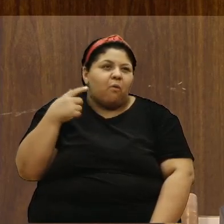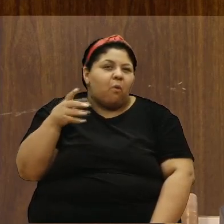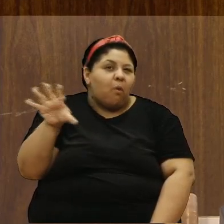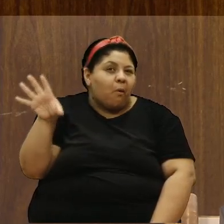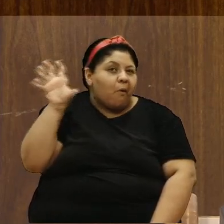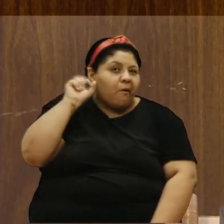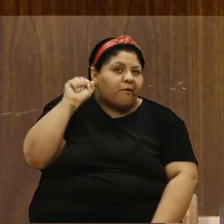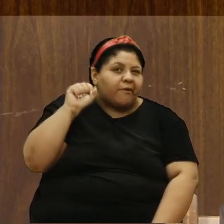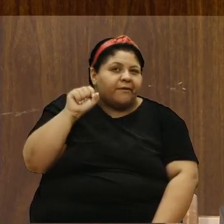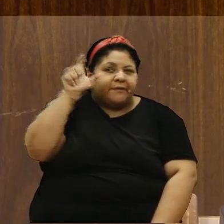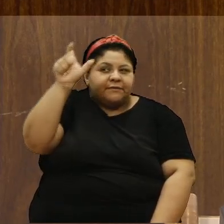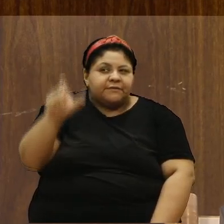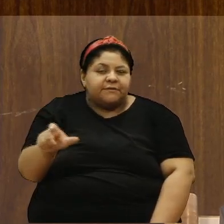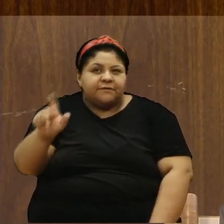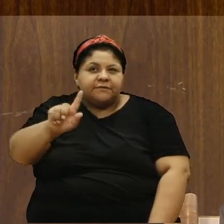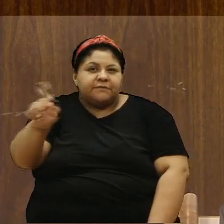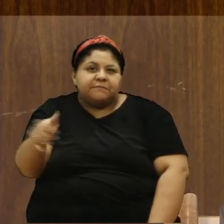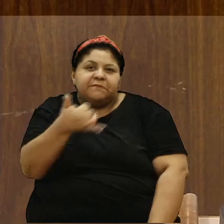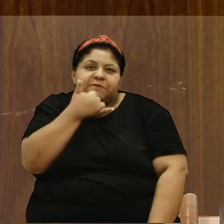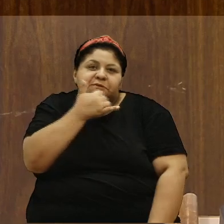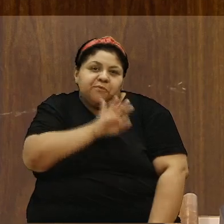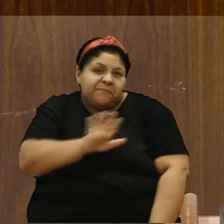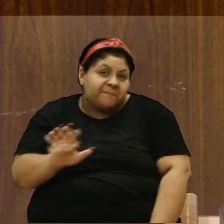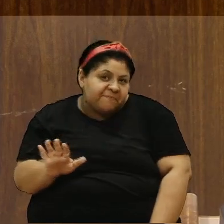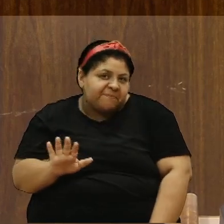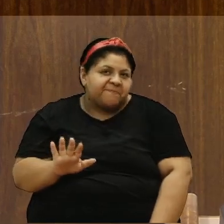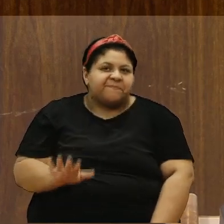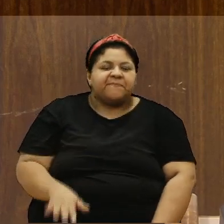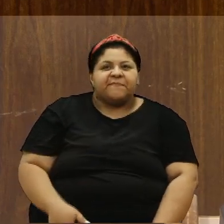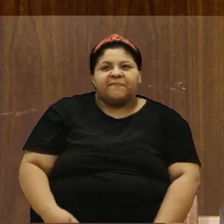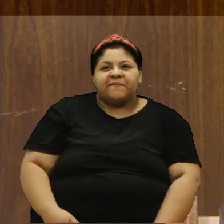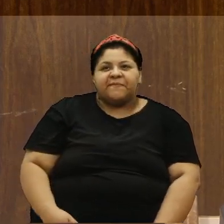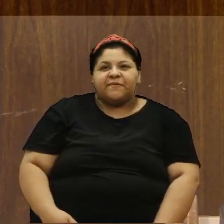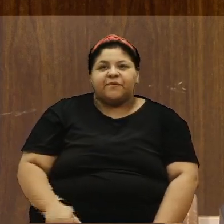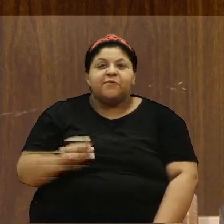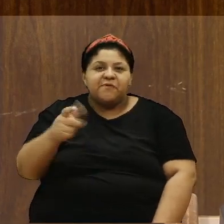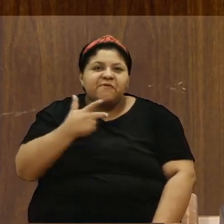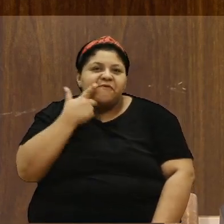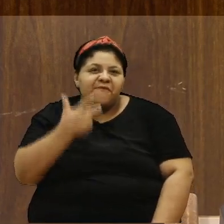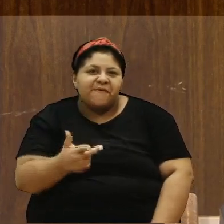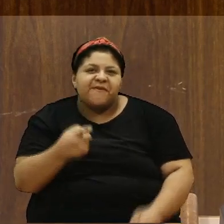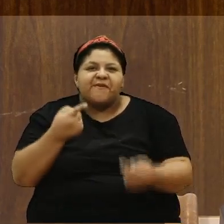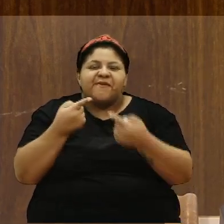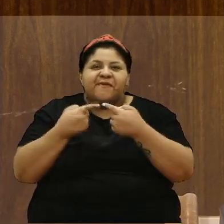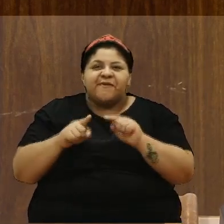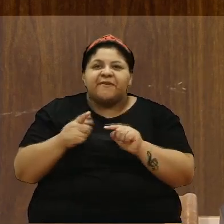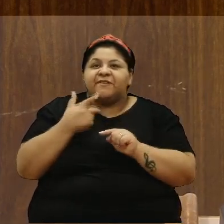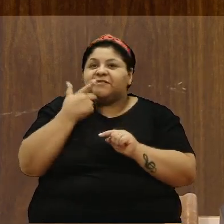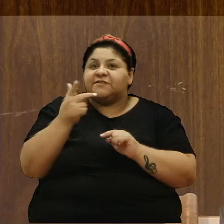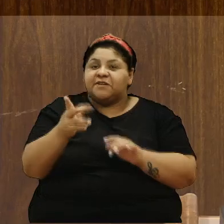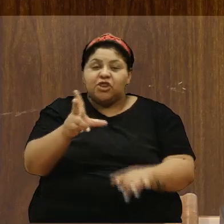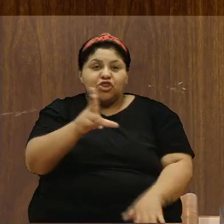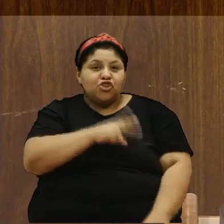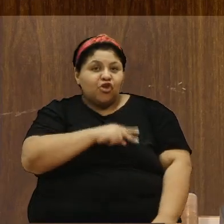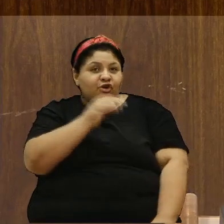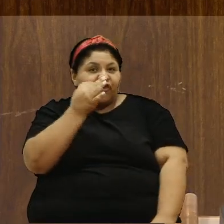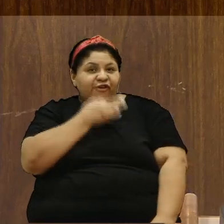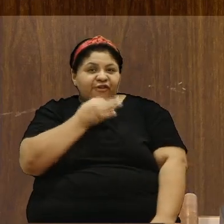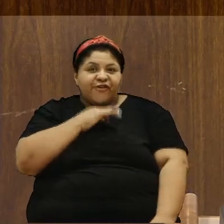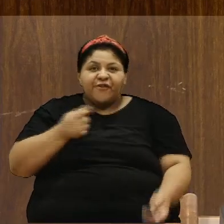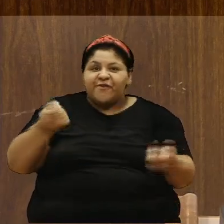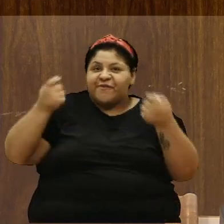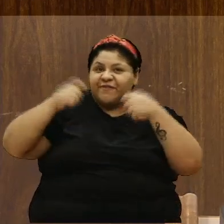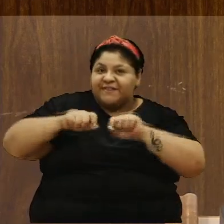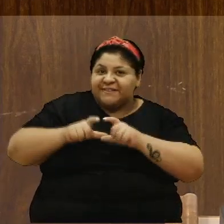os gramadenses que me desculpem, diz que eu vou falar, mas eles comentaram assim, nossa, Caxias precisa